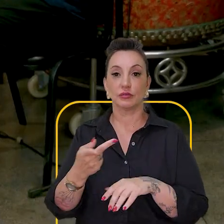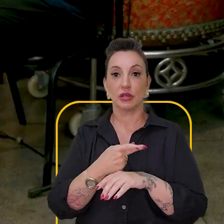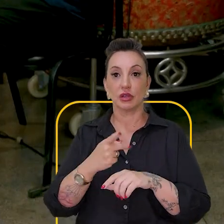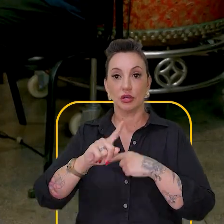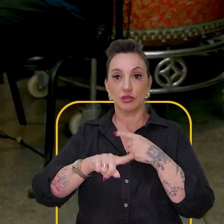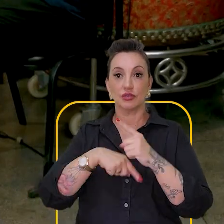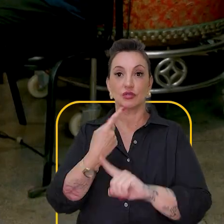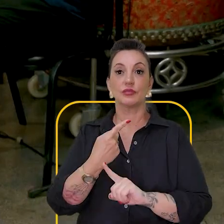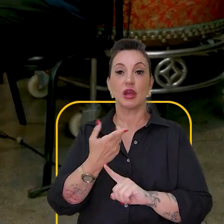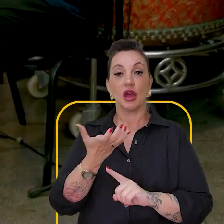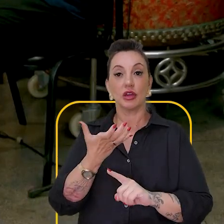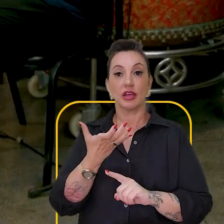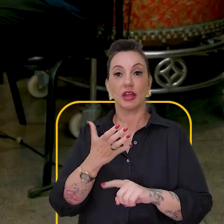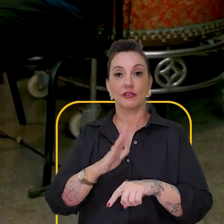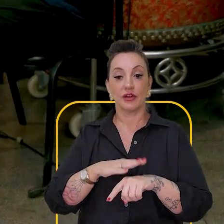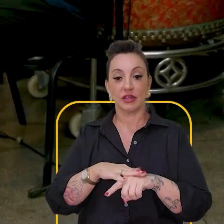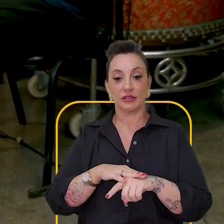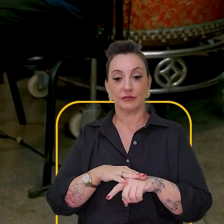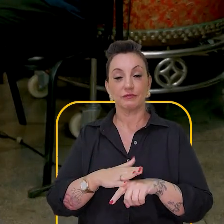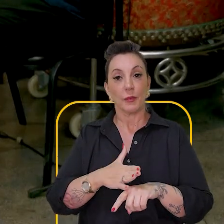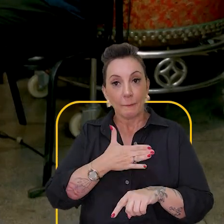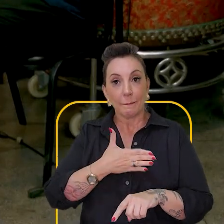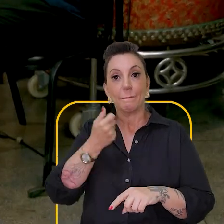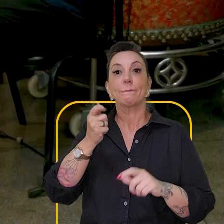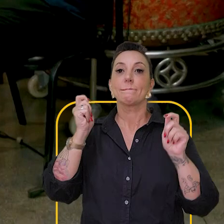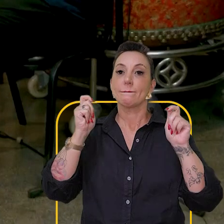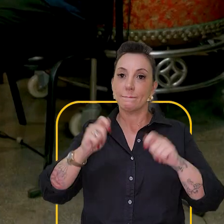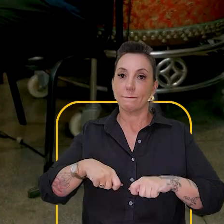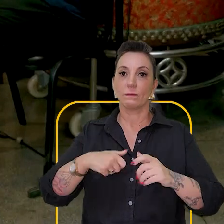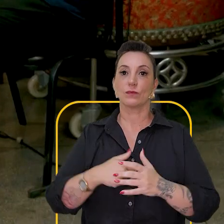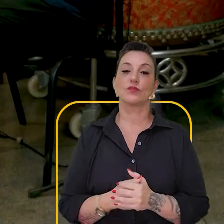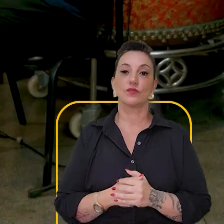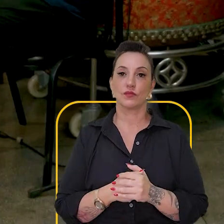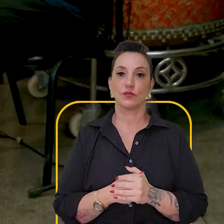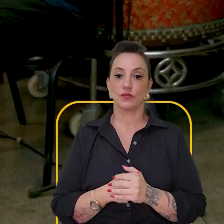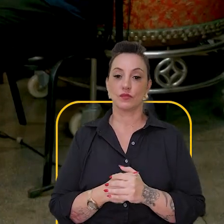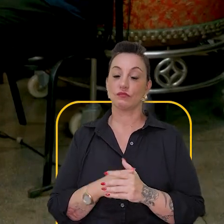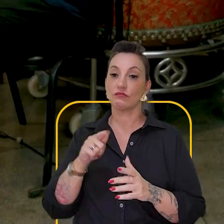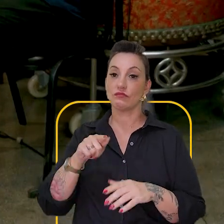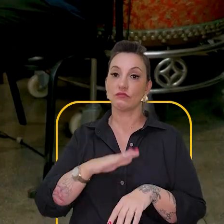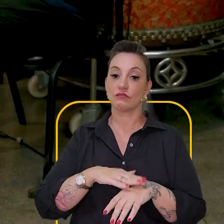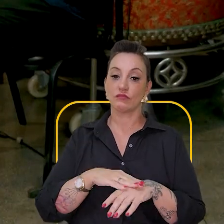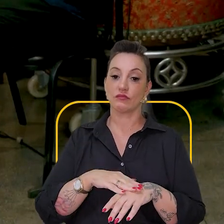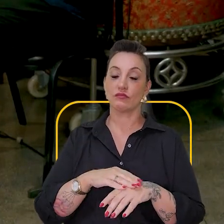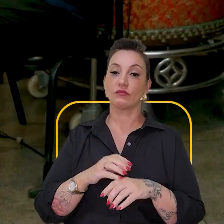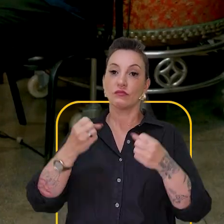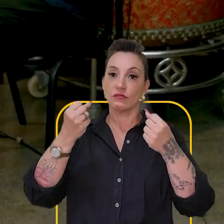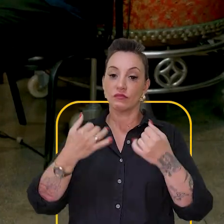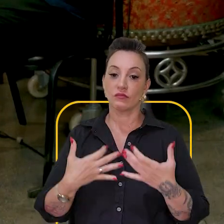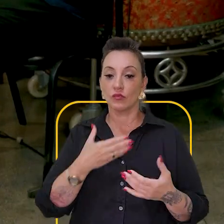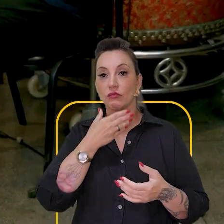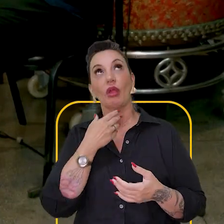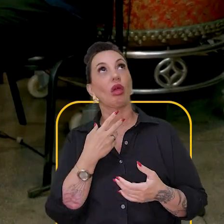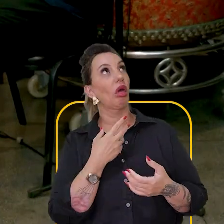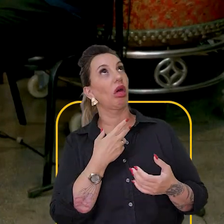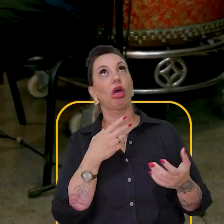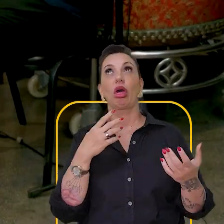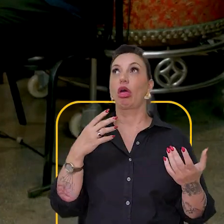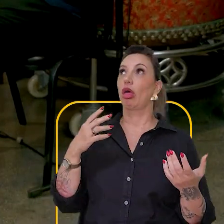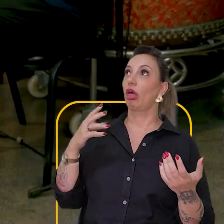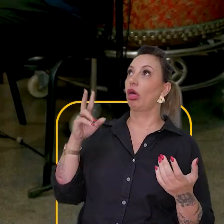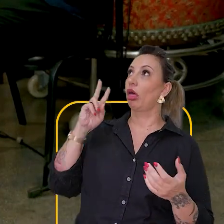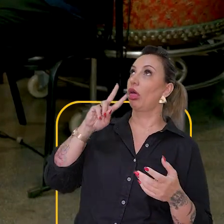busca pela superação eu quero fazer isso o melhor possível aí você tá lá dando uma explicação o menino tá